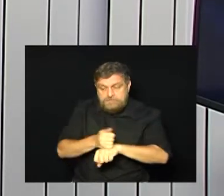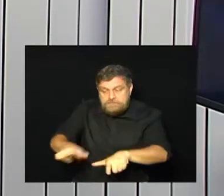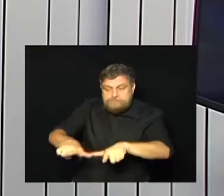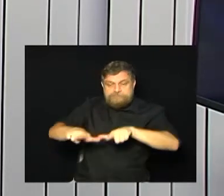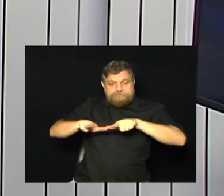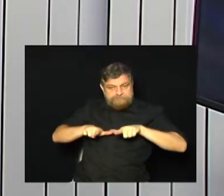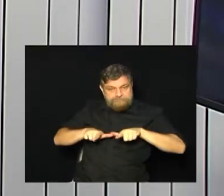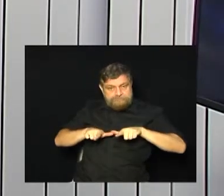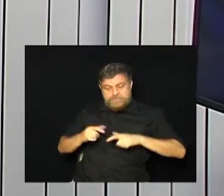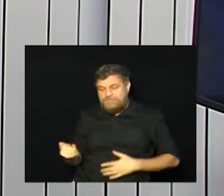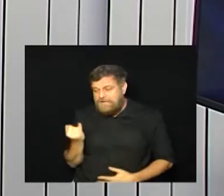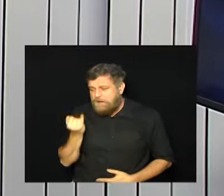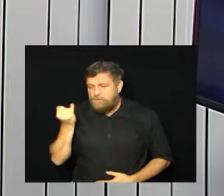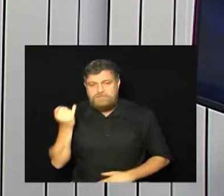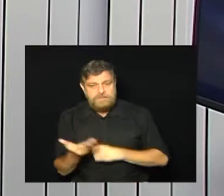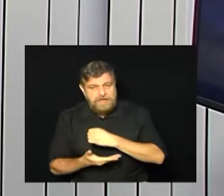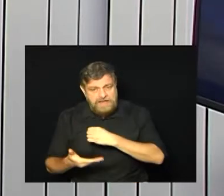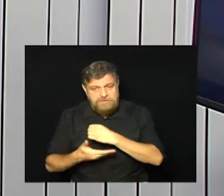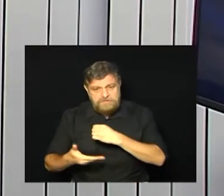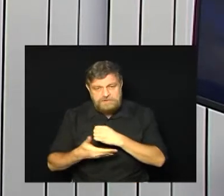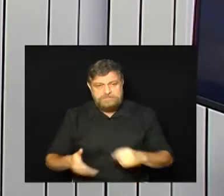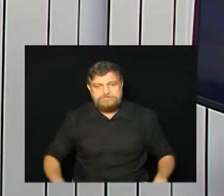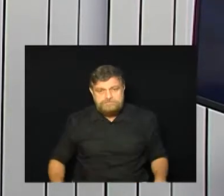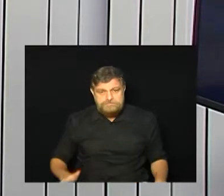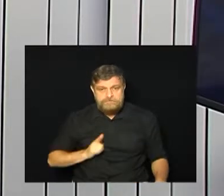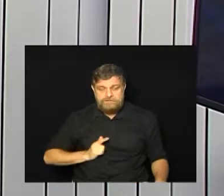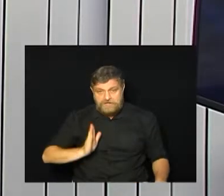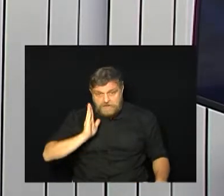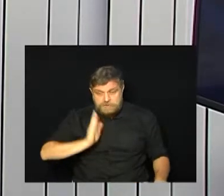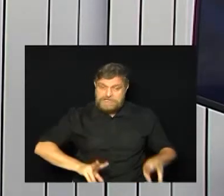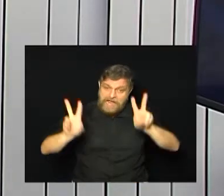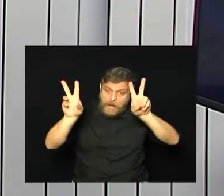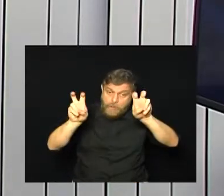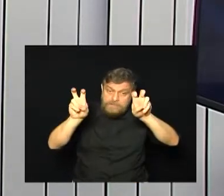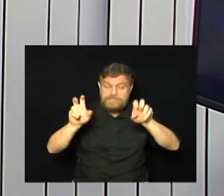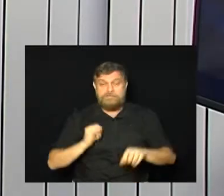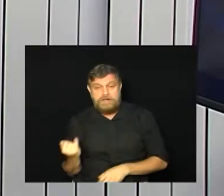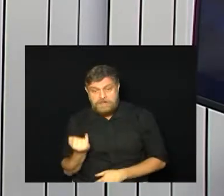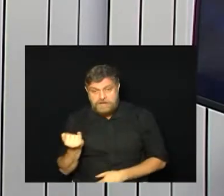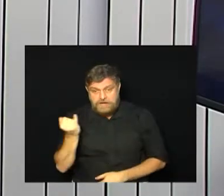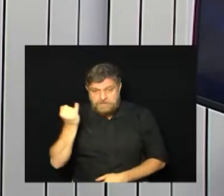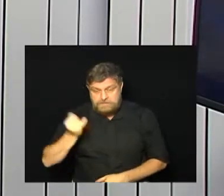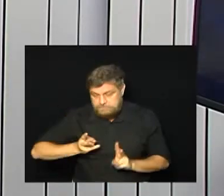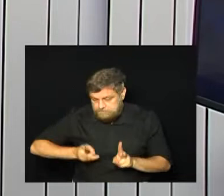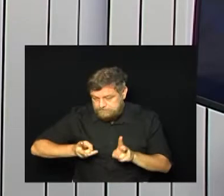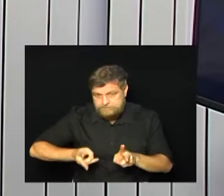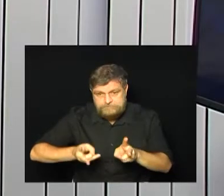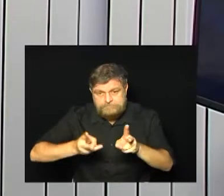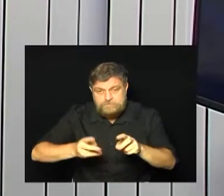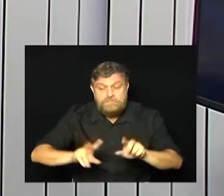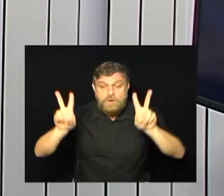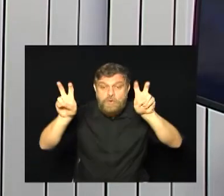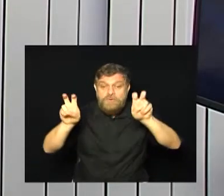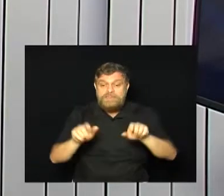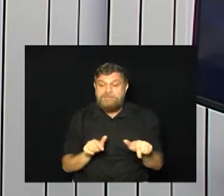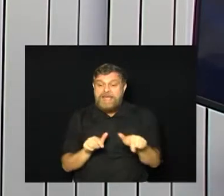é muito importante e fundamental para o mercado. Bom, já que o assunto é importante, nós vamos continuar falando sobre